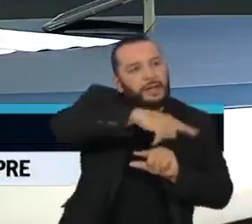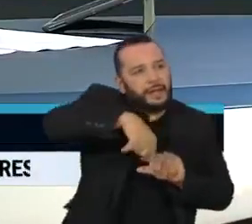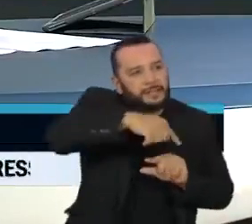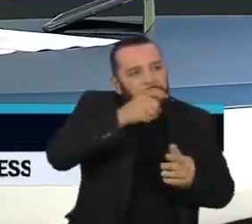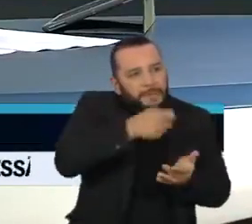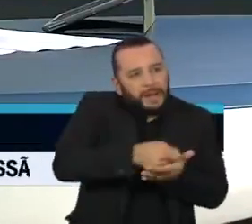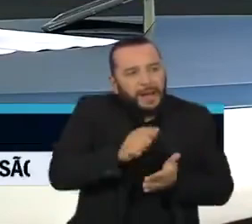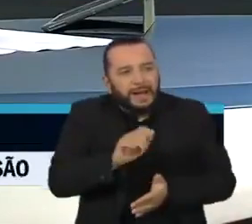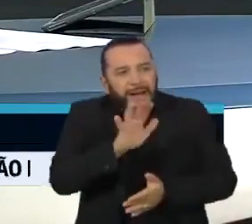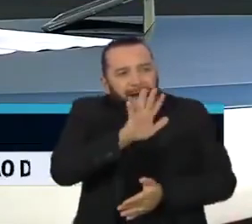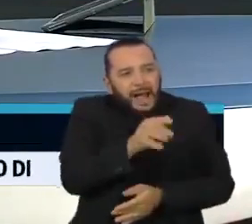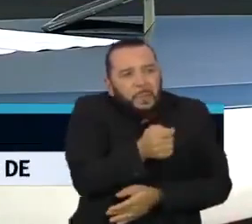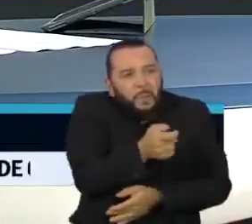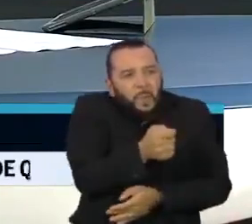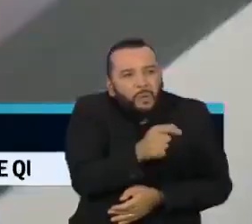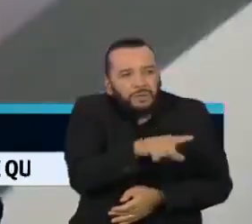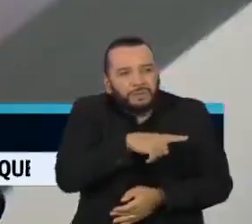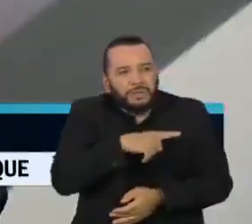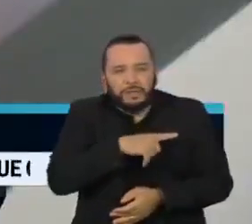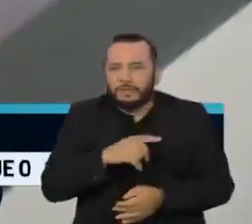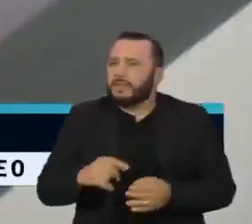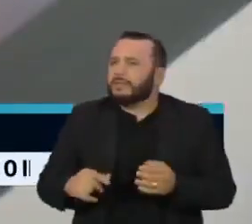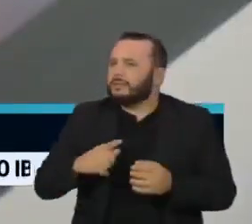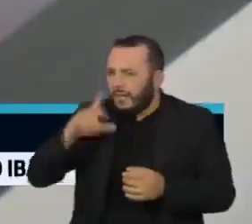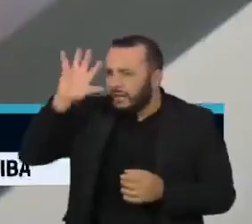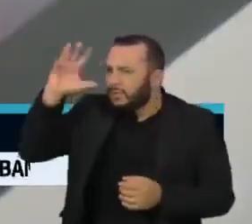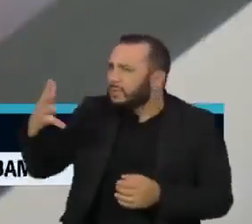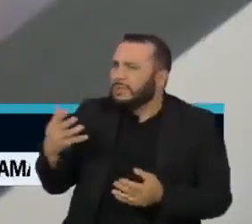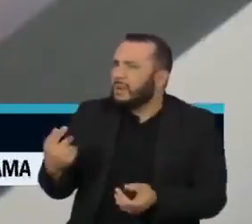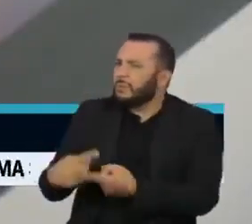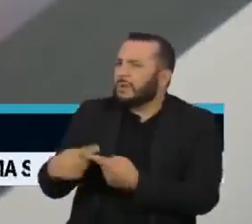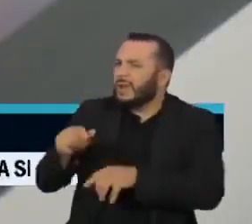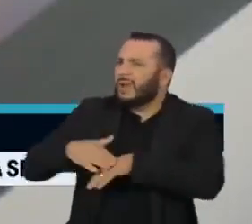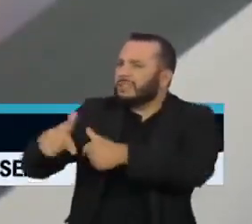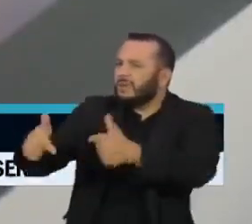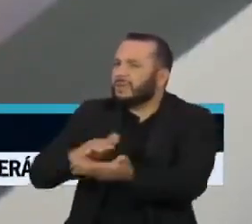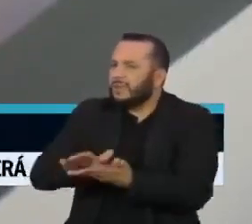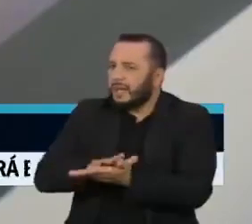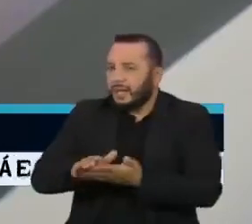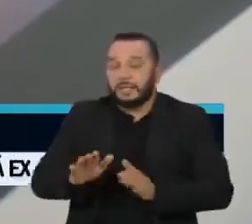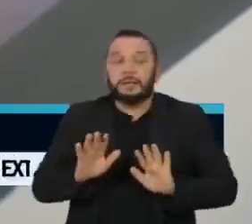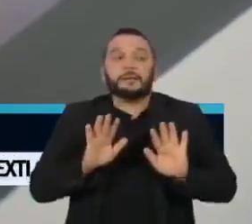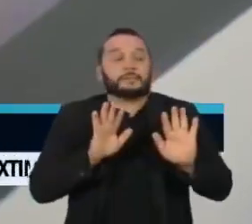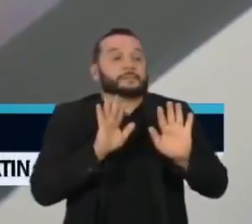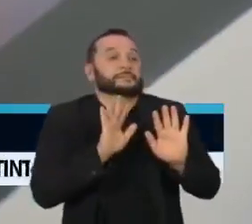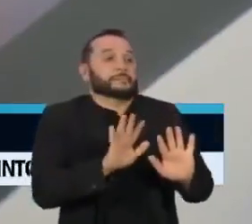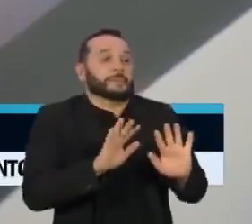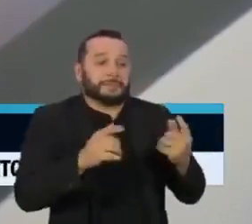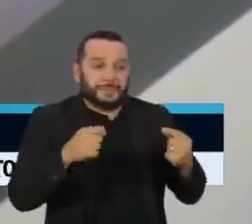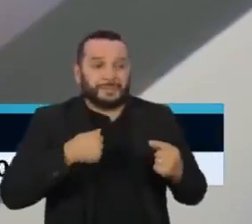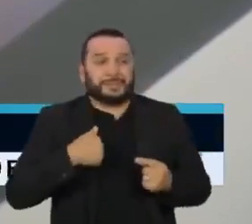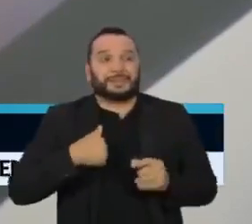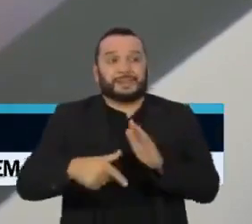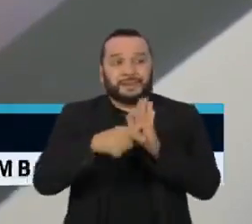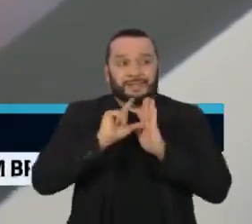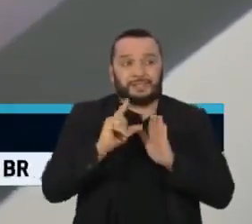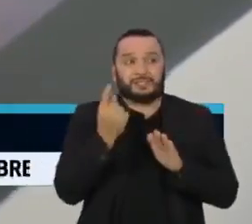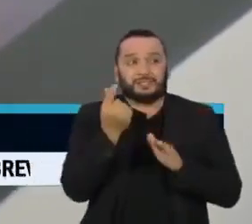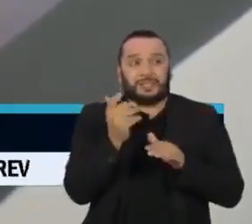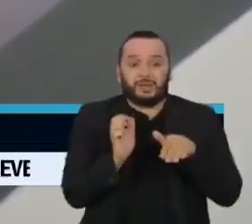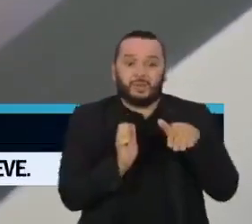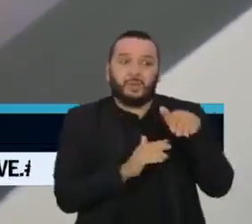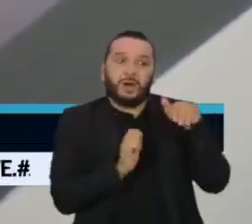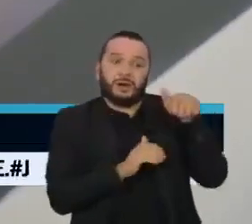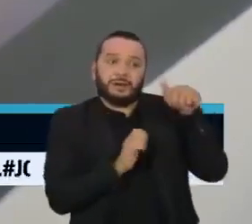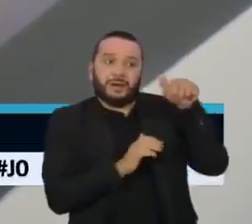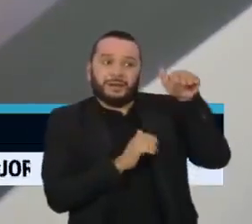são postas... Essas soluções exigem, por exemplo, quando você fala em fazer um fundo de estabilização, quando você